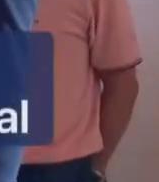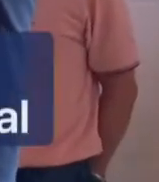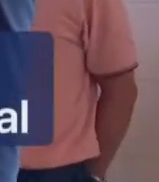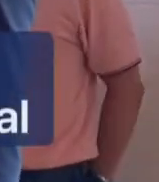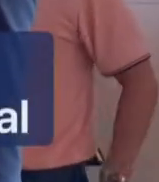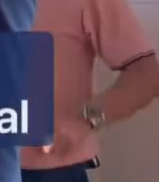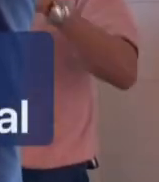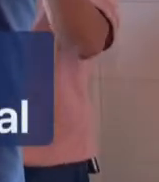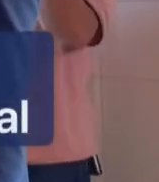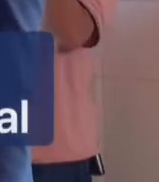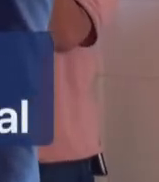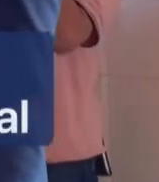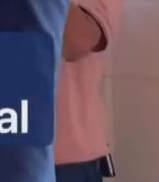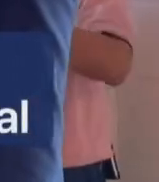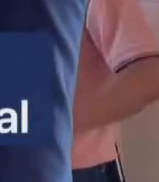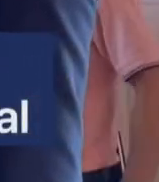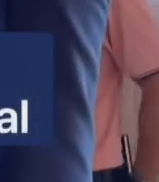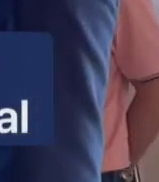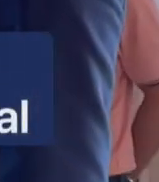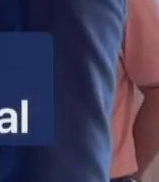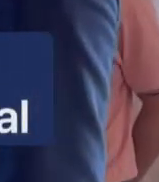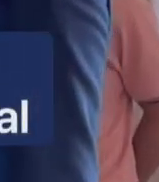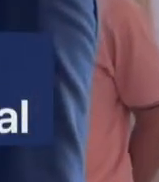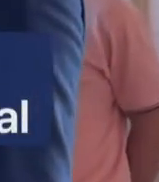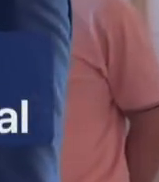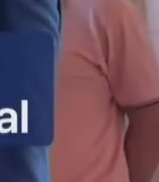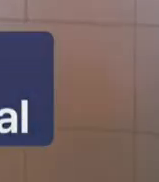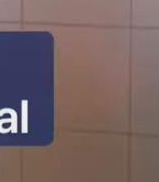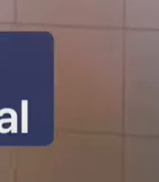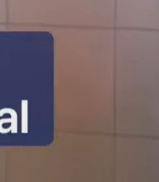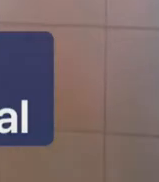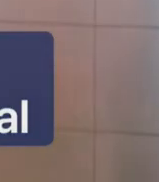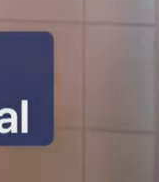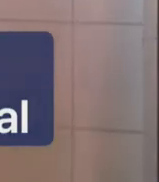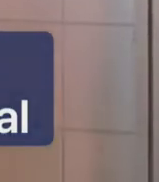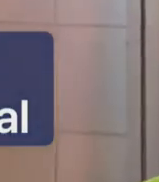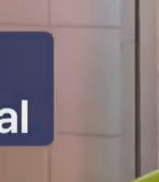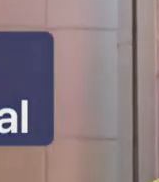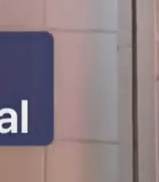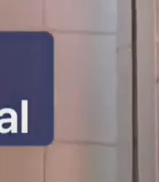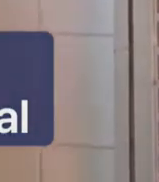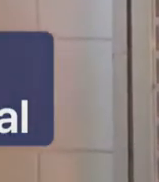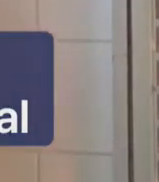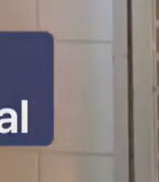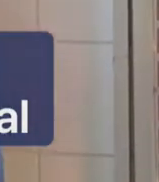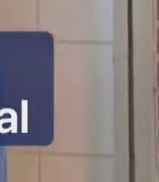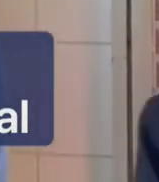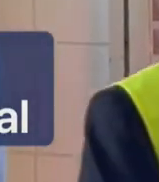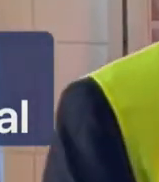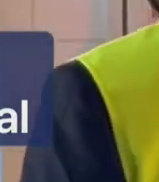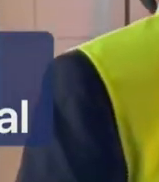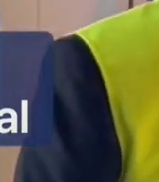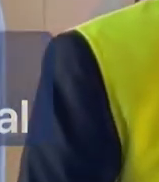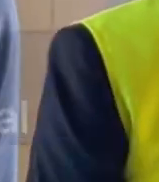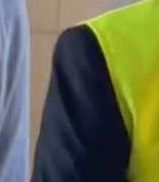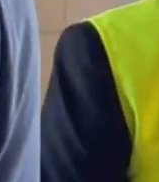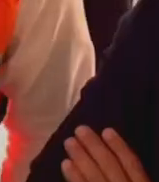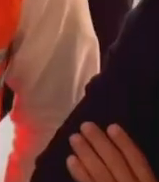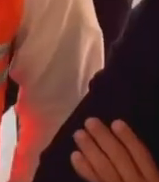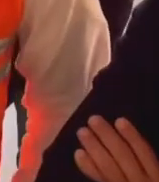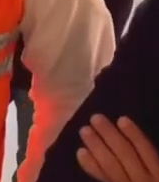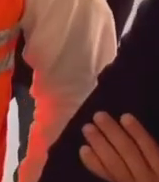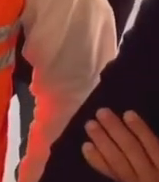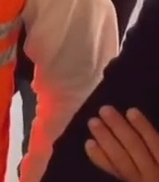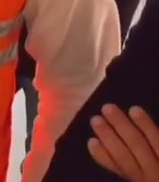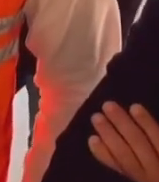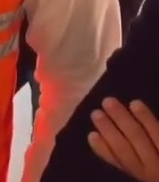Esse é o terminal pesqueiro de Laguna, onde com alguns parlamentares federais, estaduais, deputado Volney estava ali também,